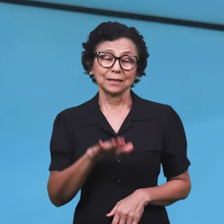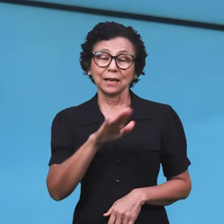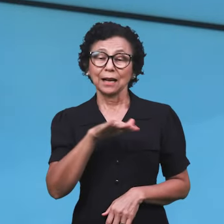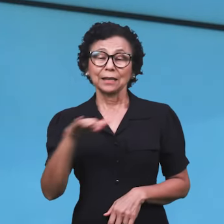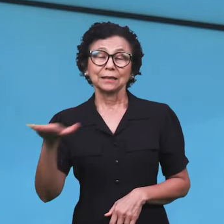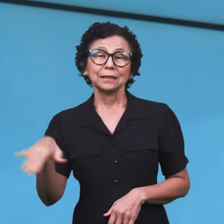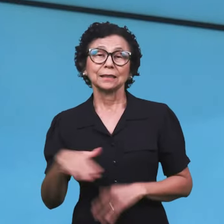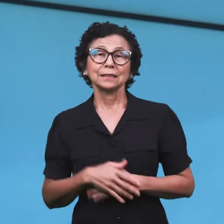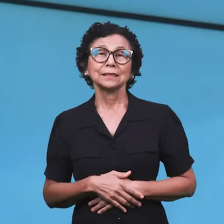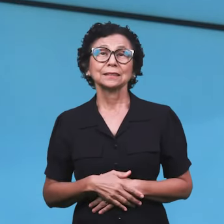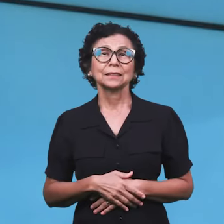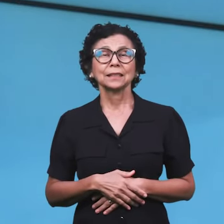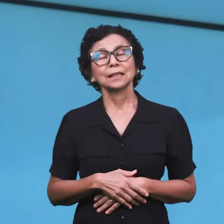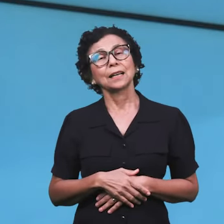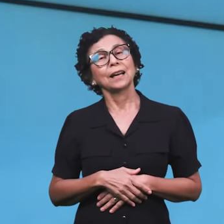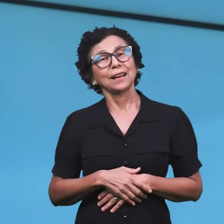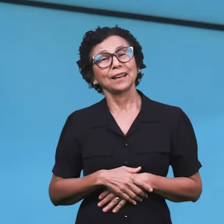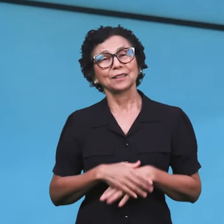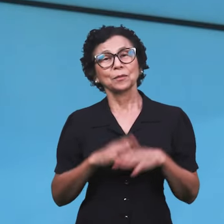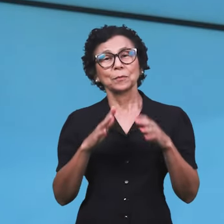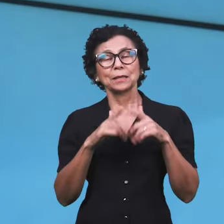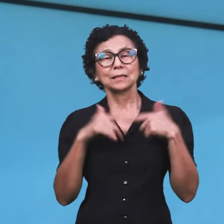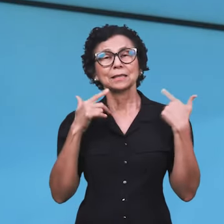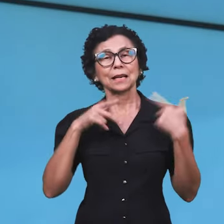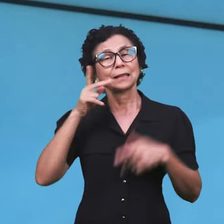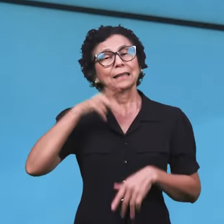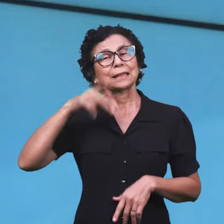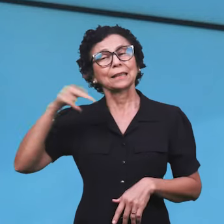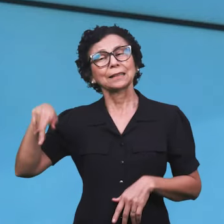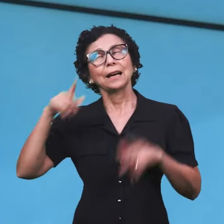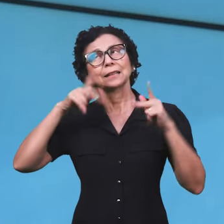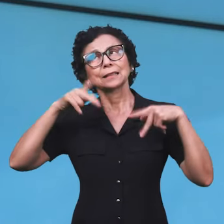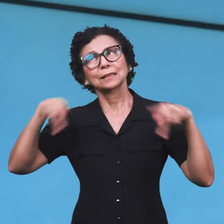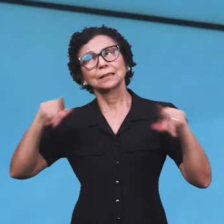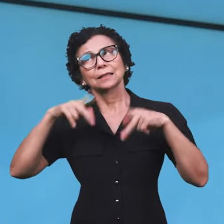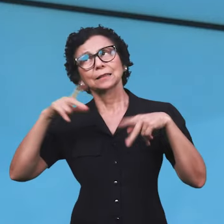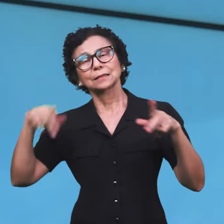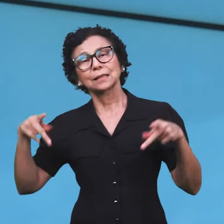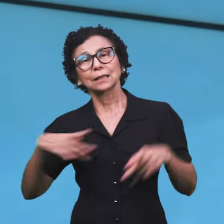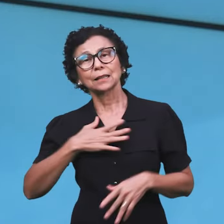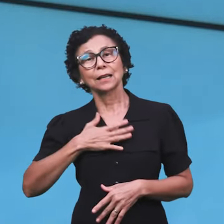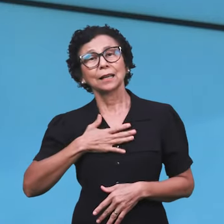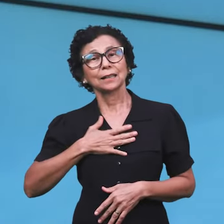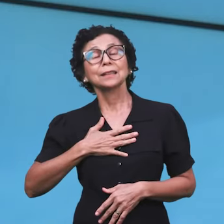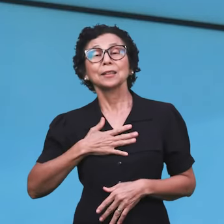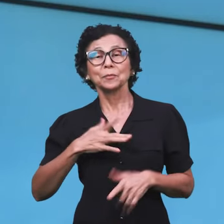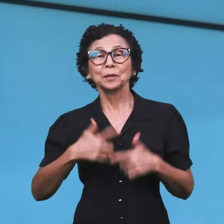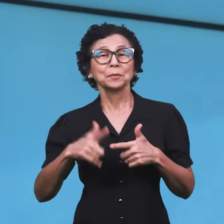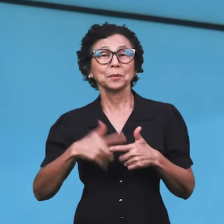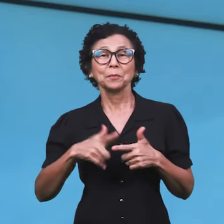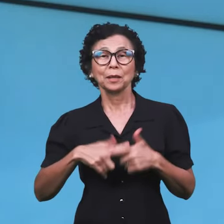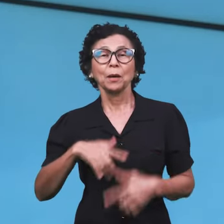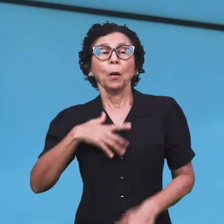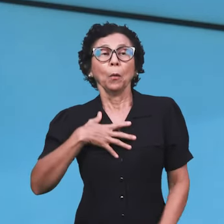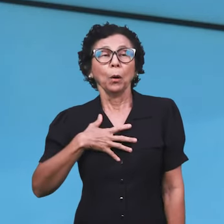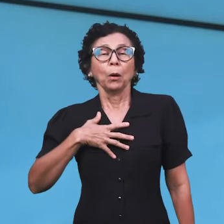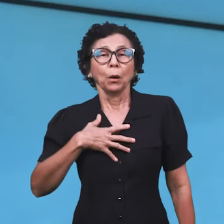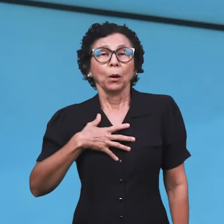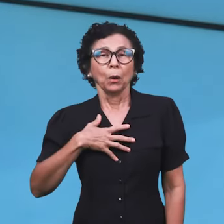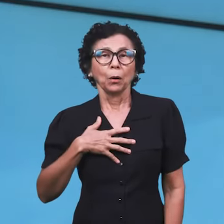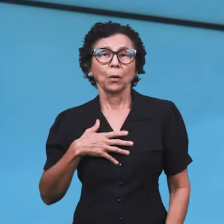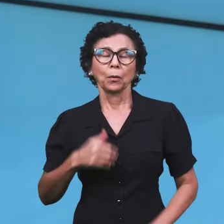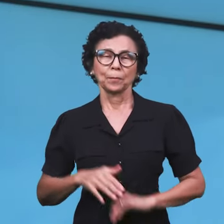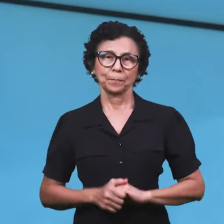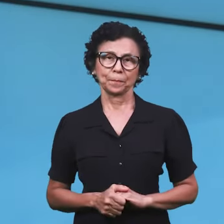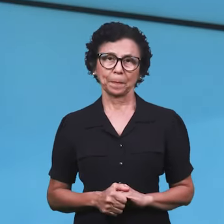porque tem o esforço do riso. Sim. Então, essa é a asma. Outras doenças, a pneumonia, também uma doença muito comum